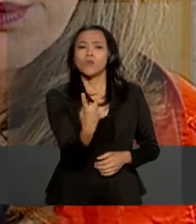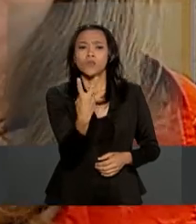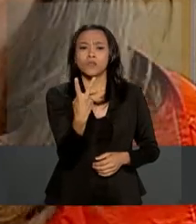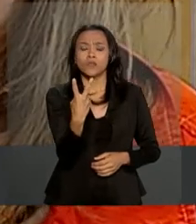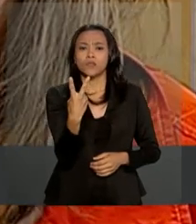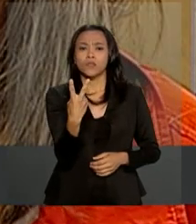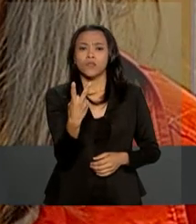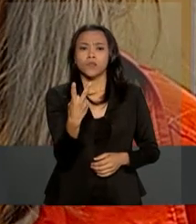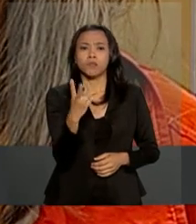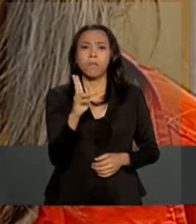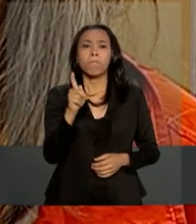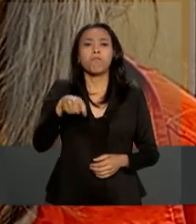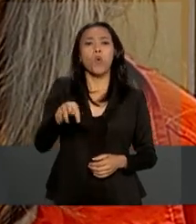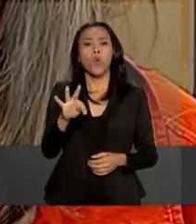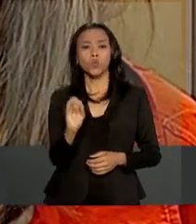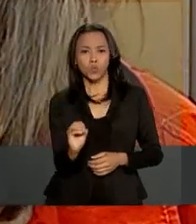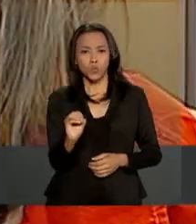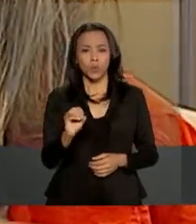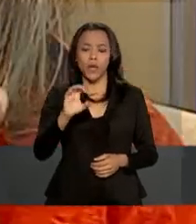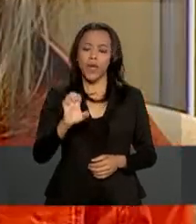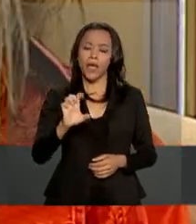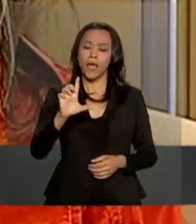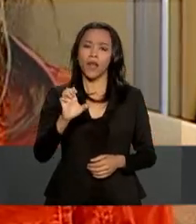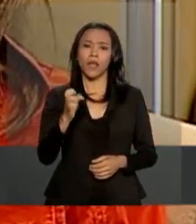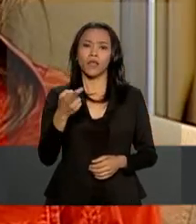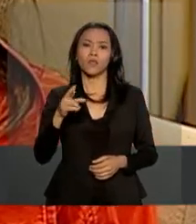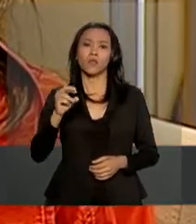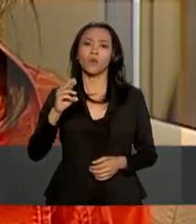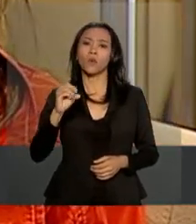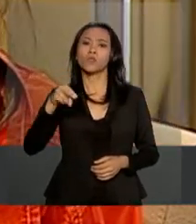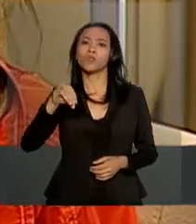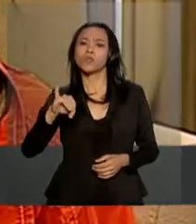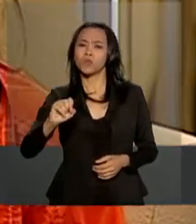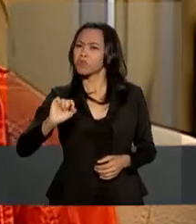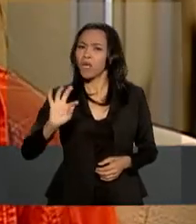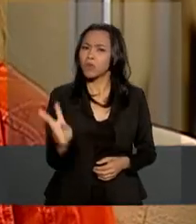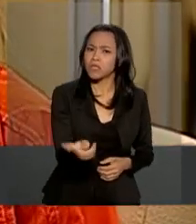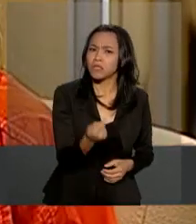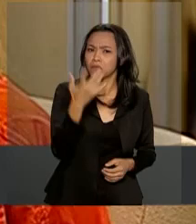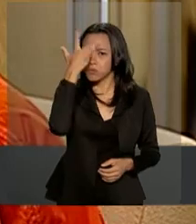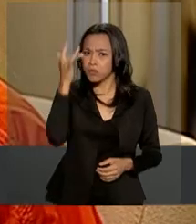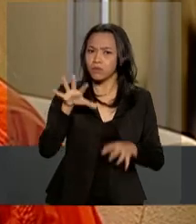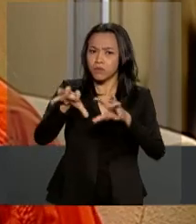ponto eletrônico e isso as pessoas só estão detidas